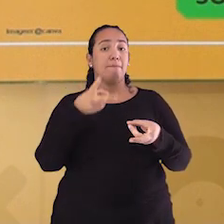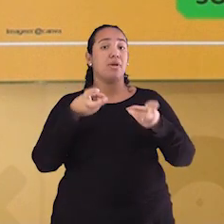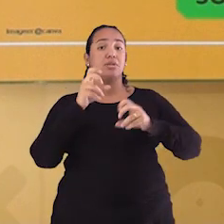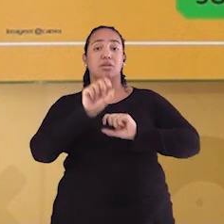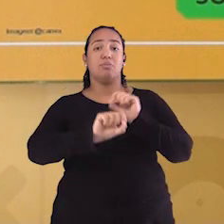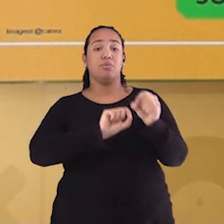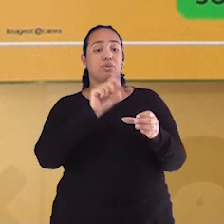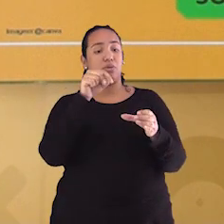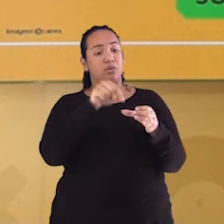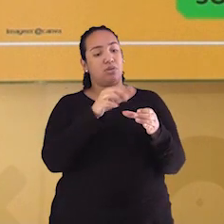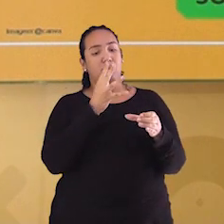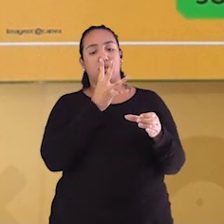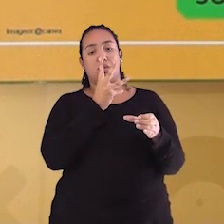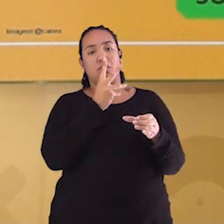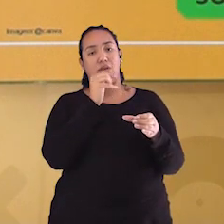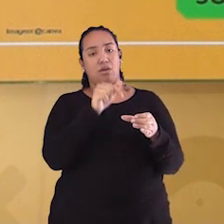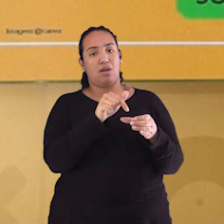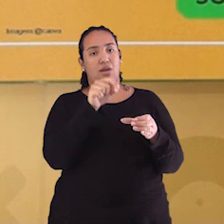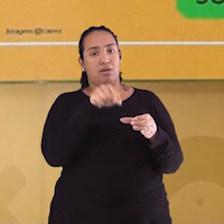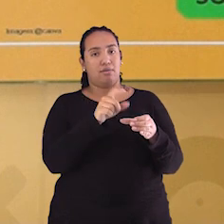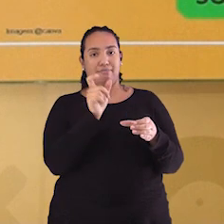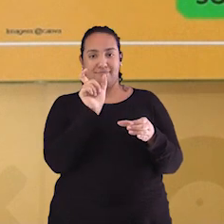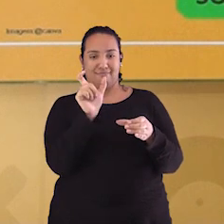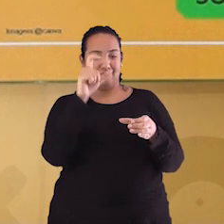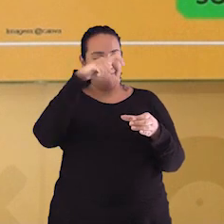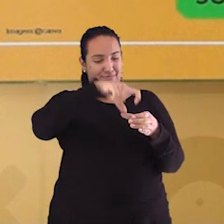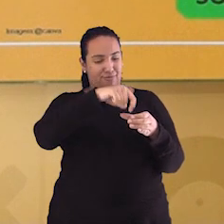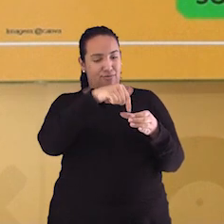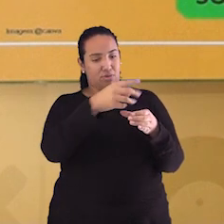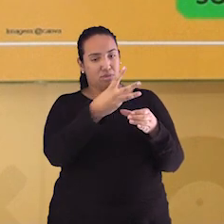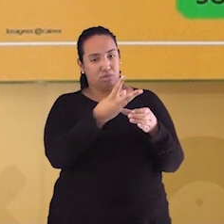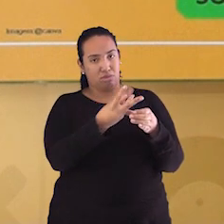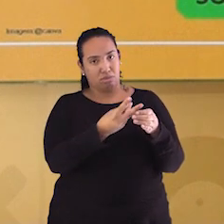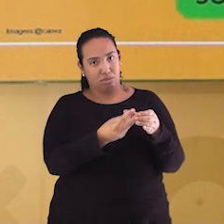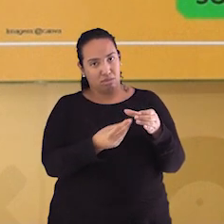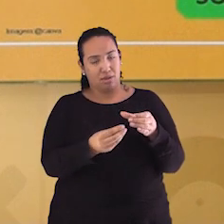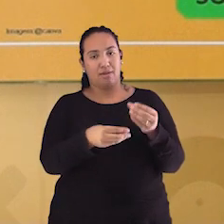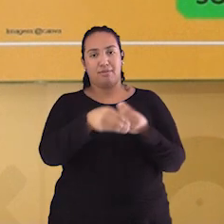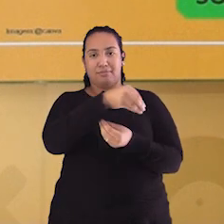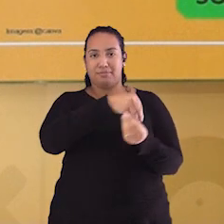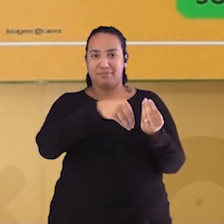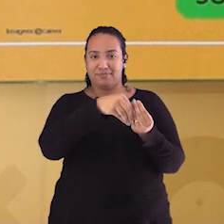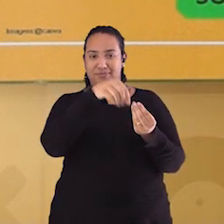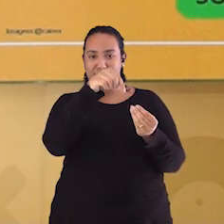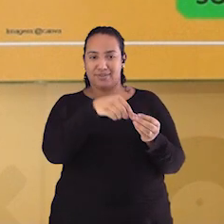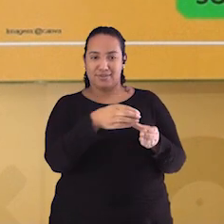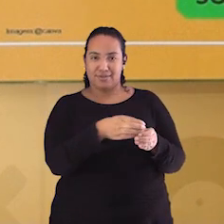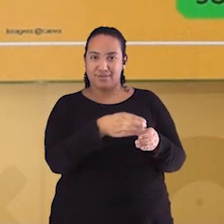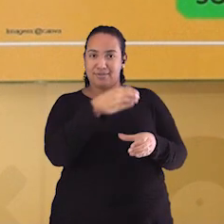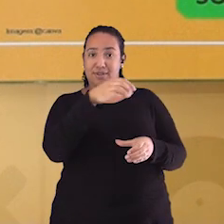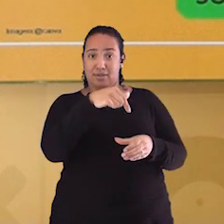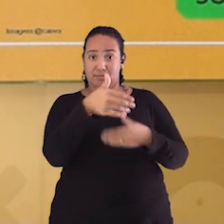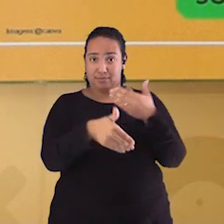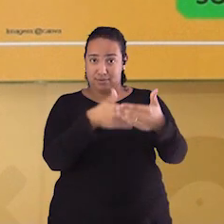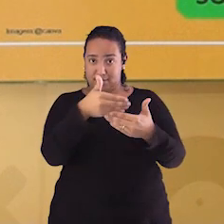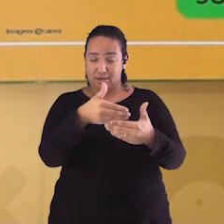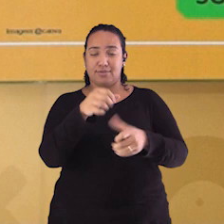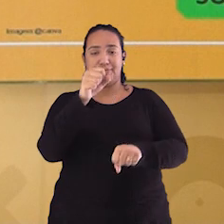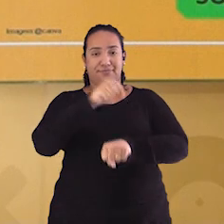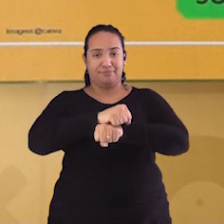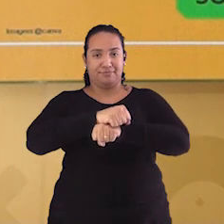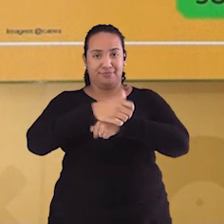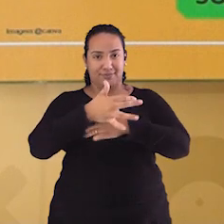que lentamente o gelo ele vai derreter e vai se misturar ao suco. Esse processo é chamado